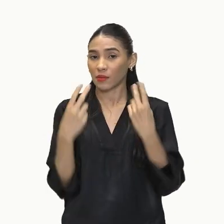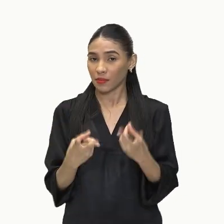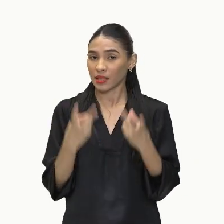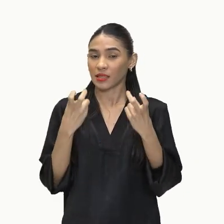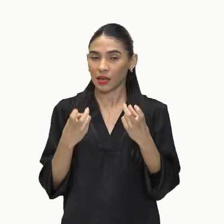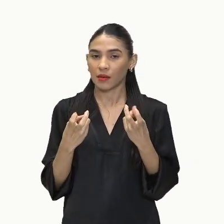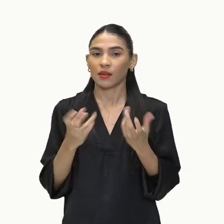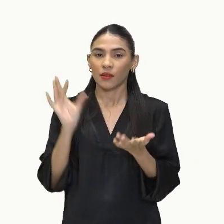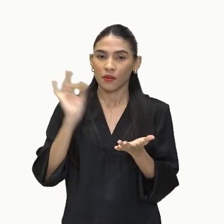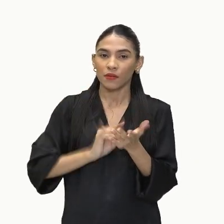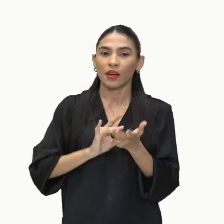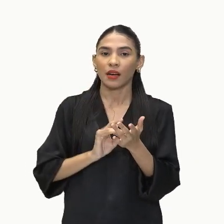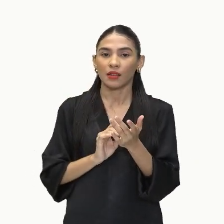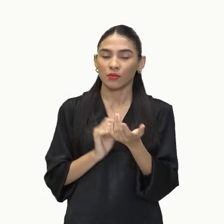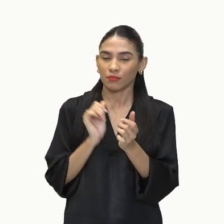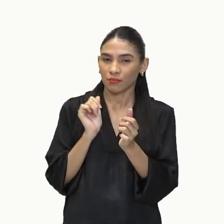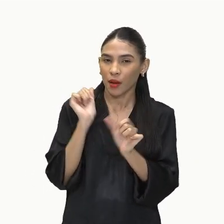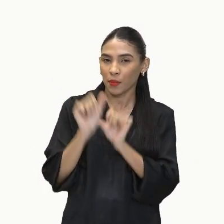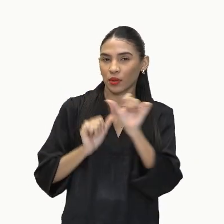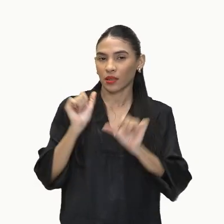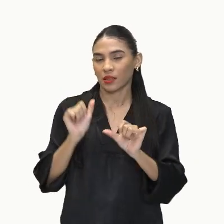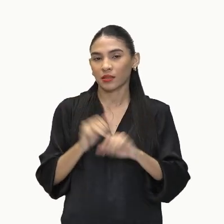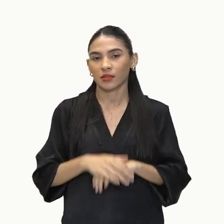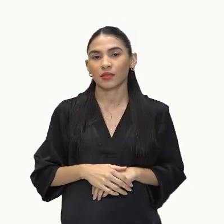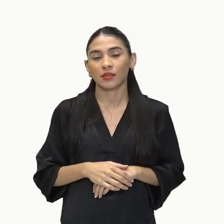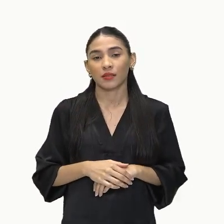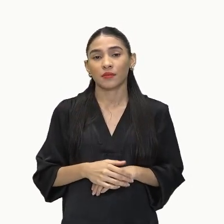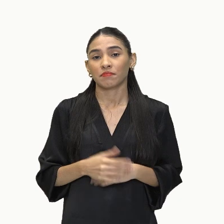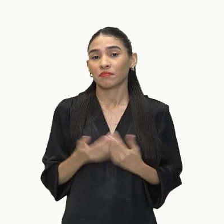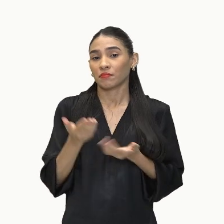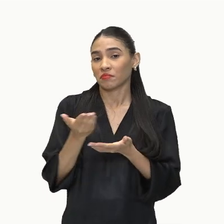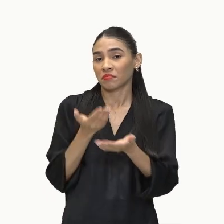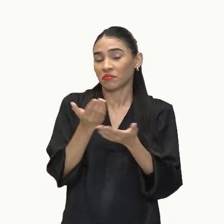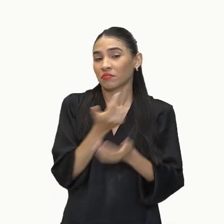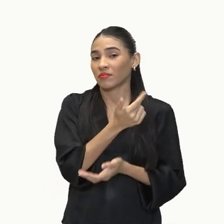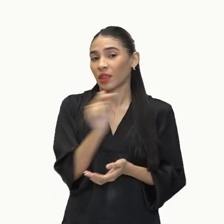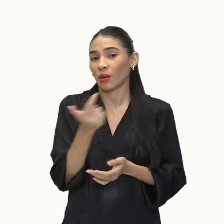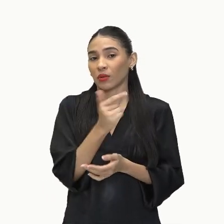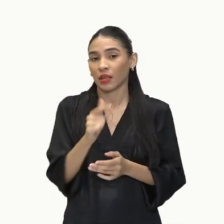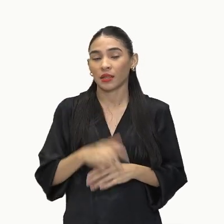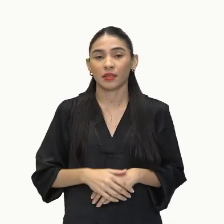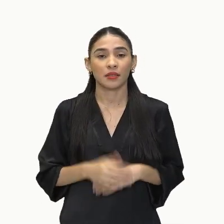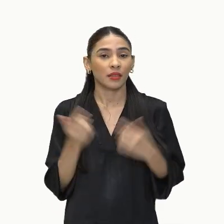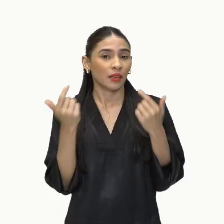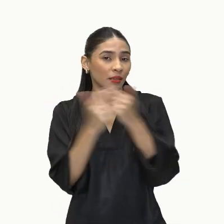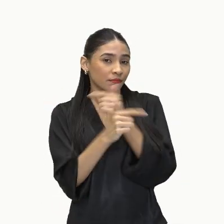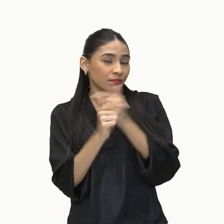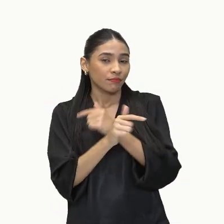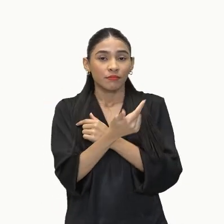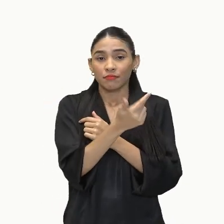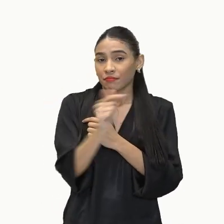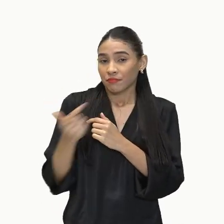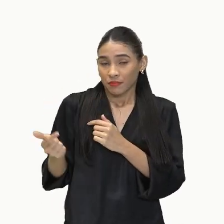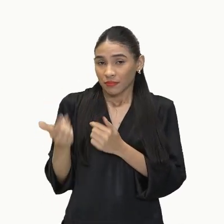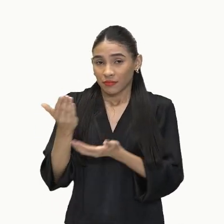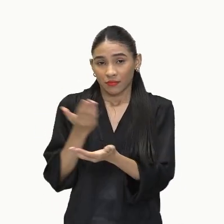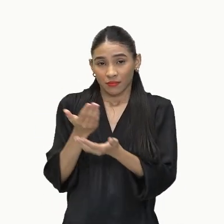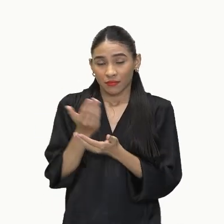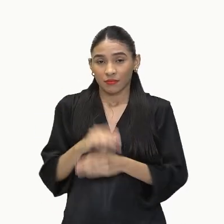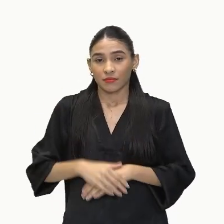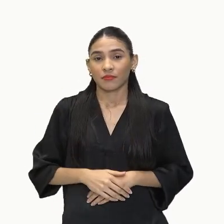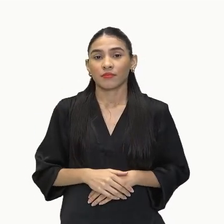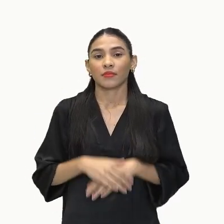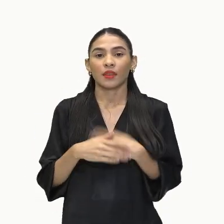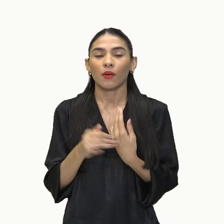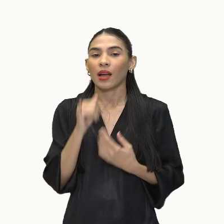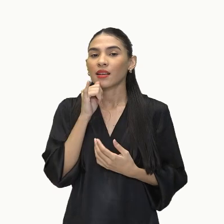fica exatamente o contraste. Só não interage, só não ri, só não tem essa questão